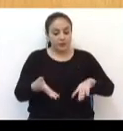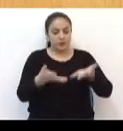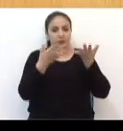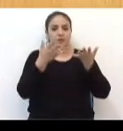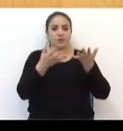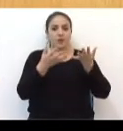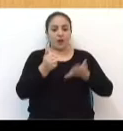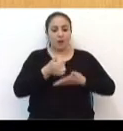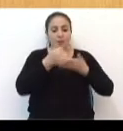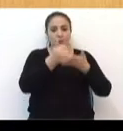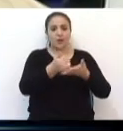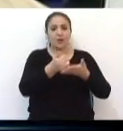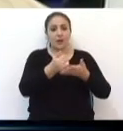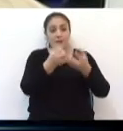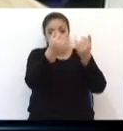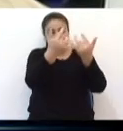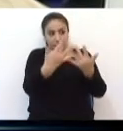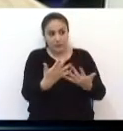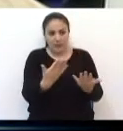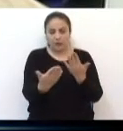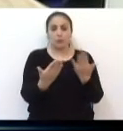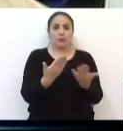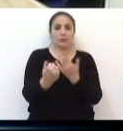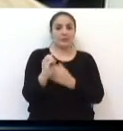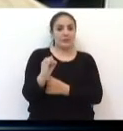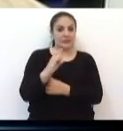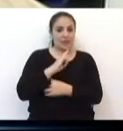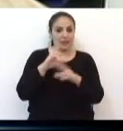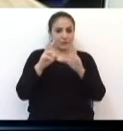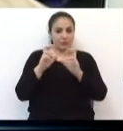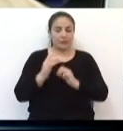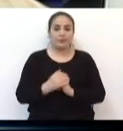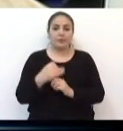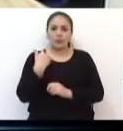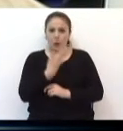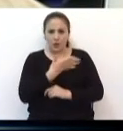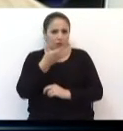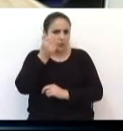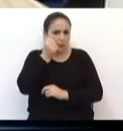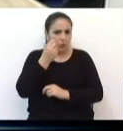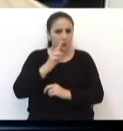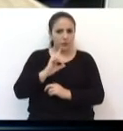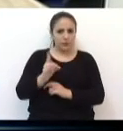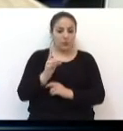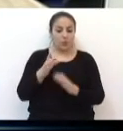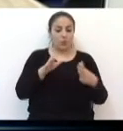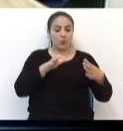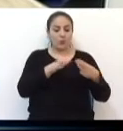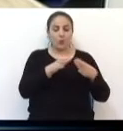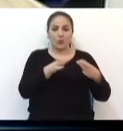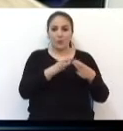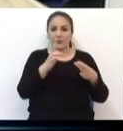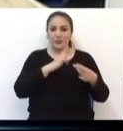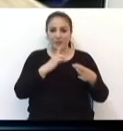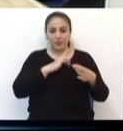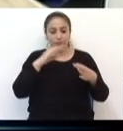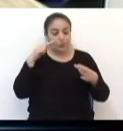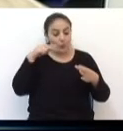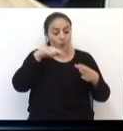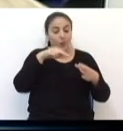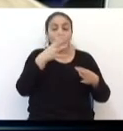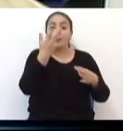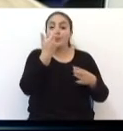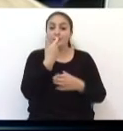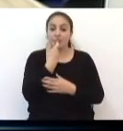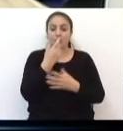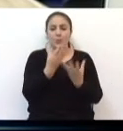dúvidas sobre o assunto. Independentemente da gente já ter ou não adotado, o grupo hoje tem um foco que é de olhar pelas crianças,